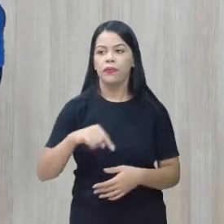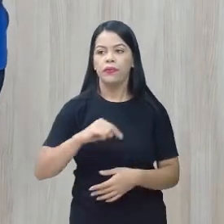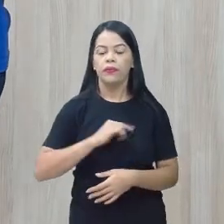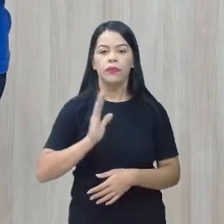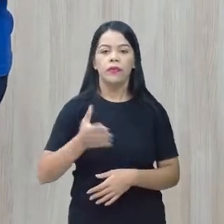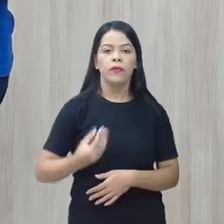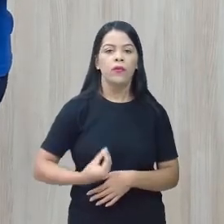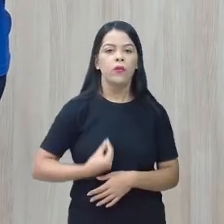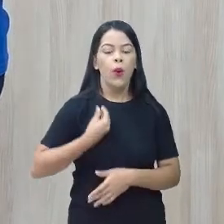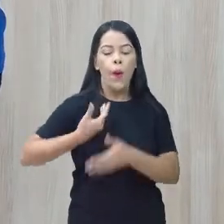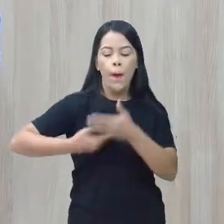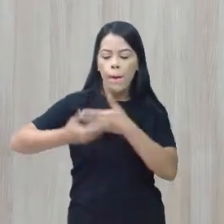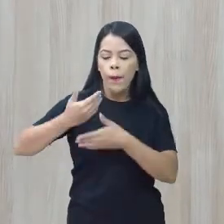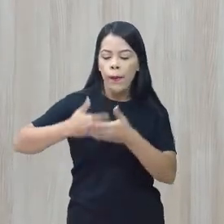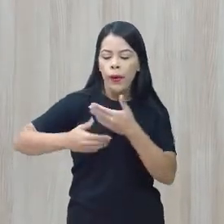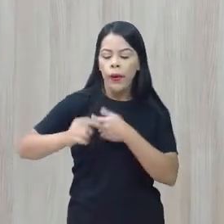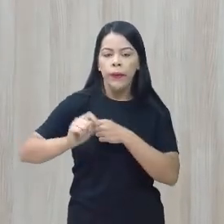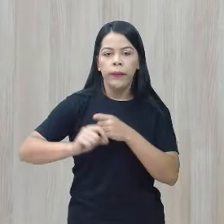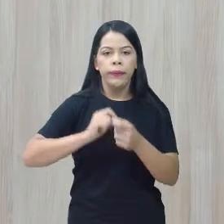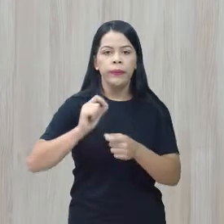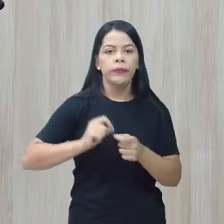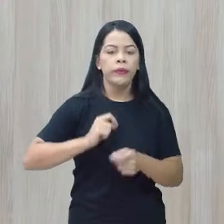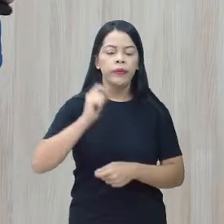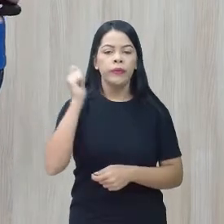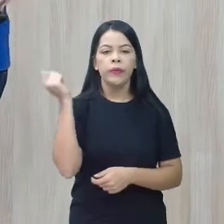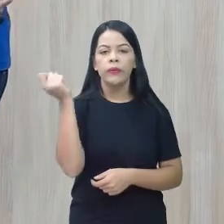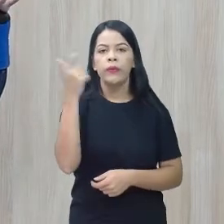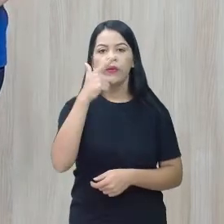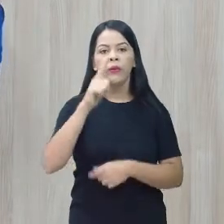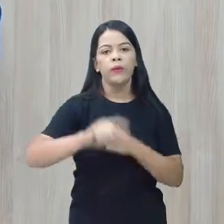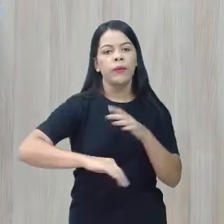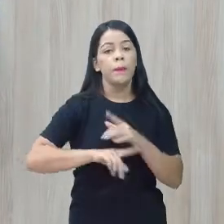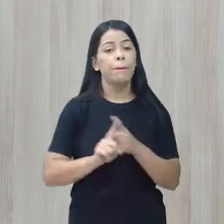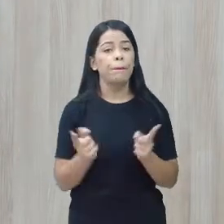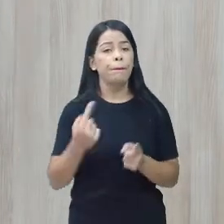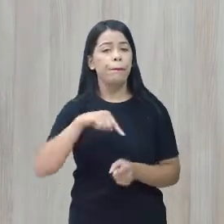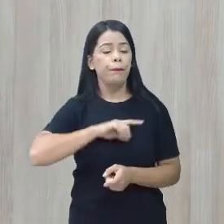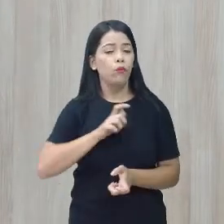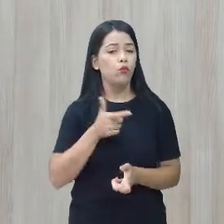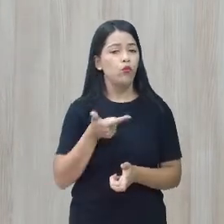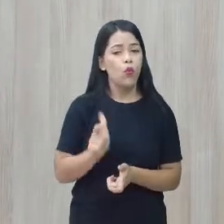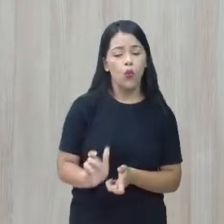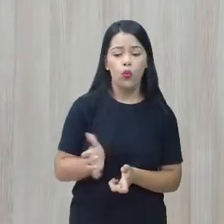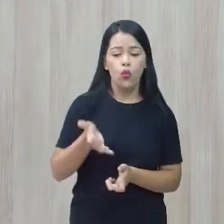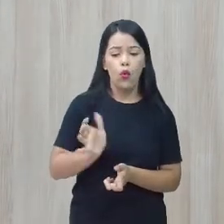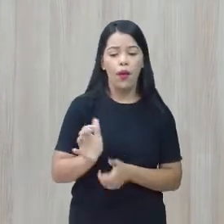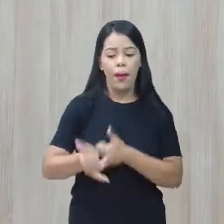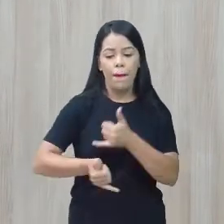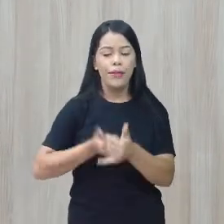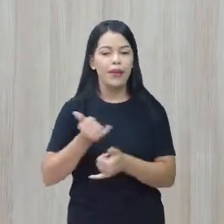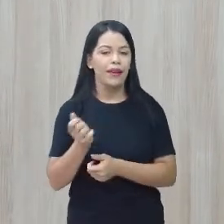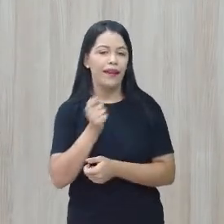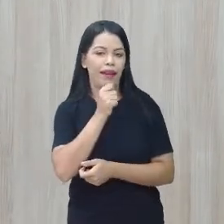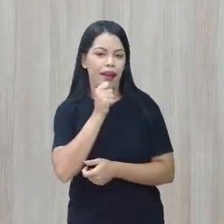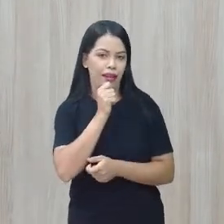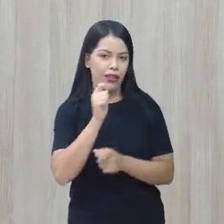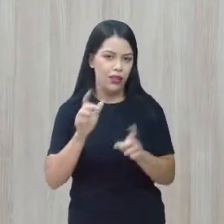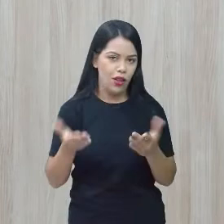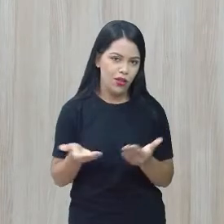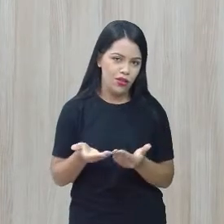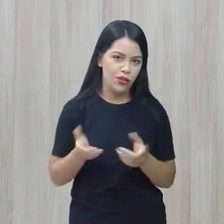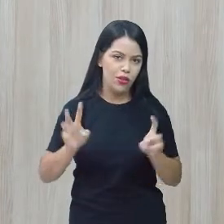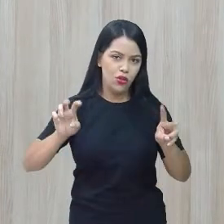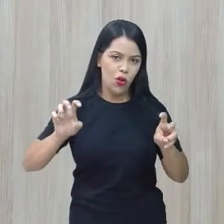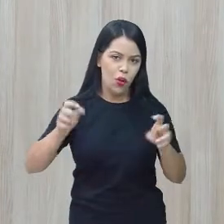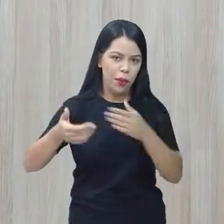passado aí, mas a gente não quer brincar com essa ideia do passado, presente e futuro ainda nesse contexto, tá certo? Vamos concentrar aqui na aula. E aí